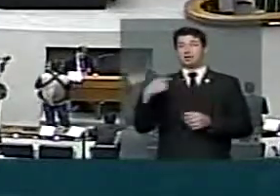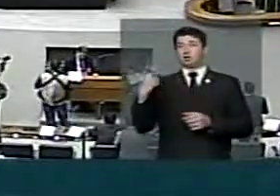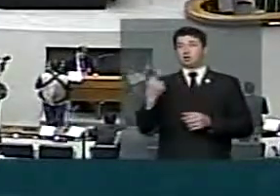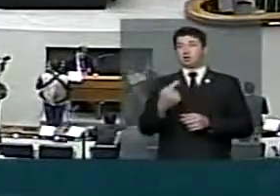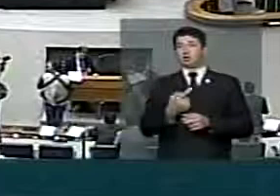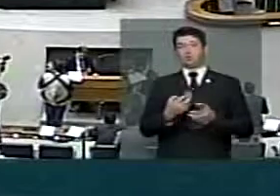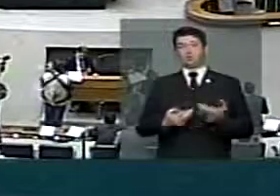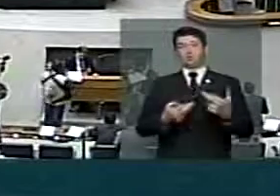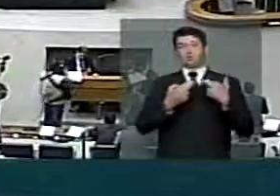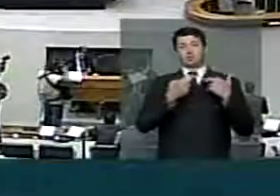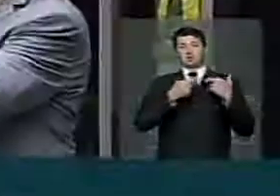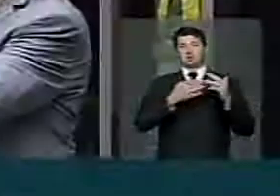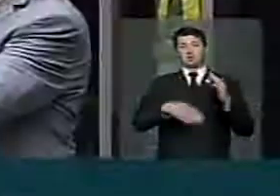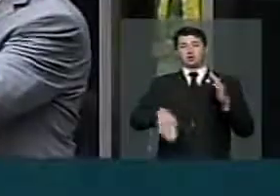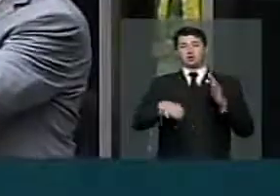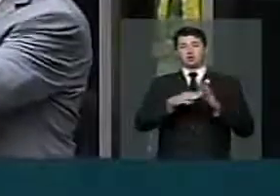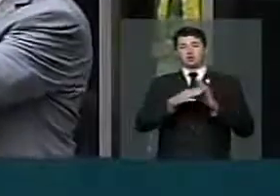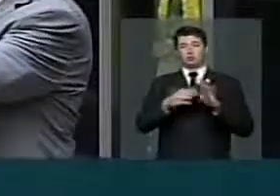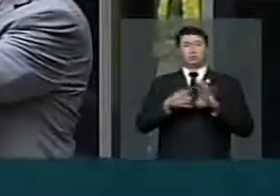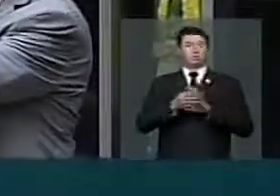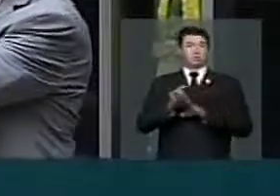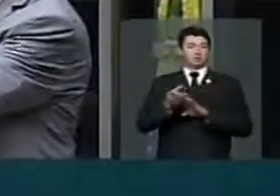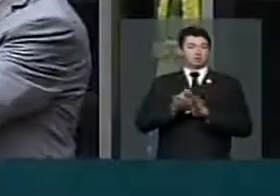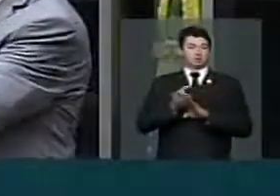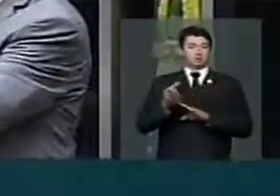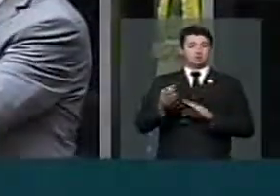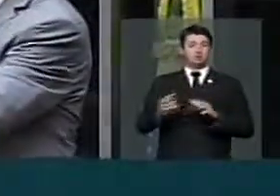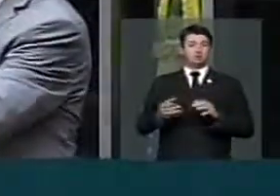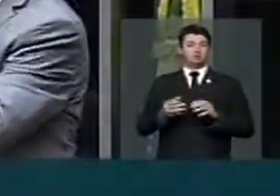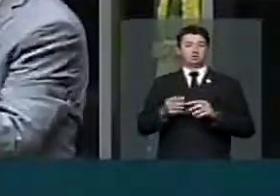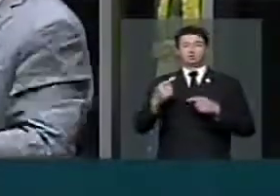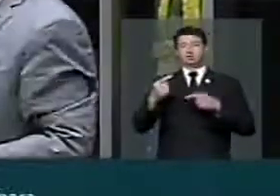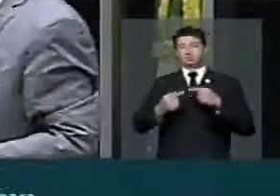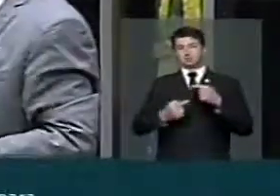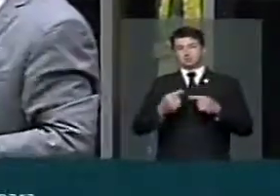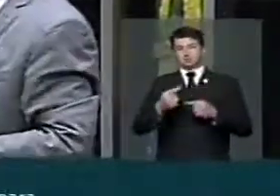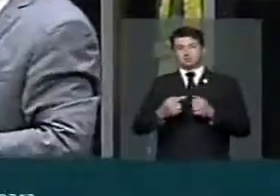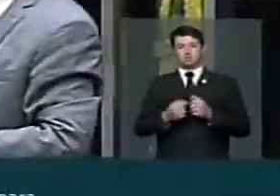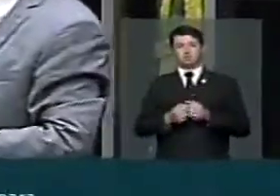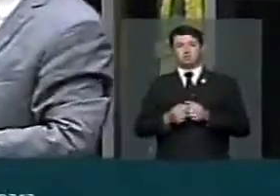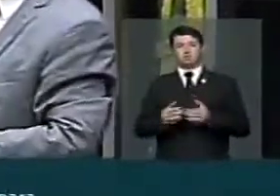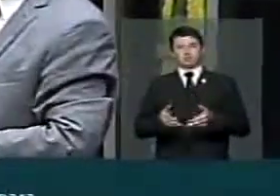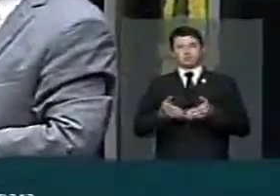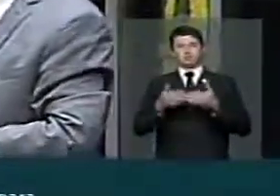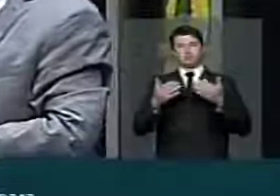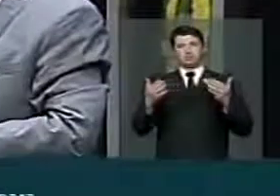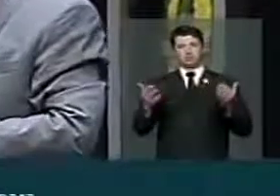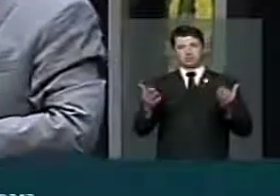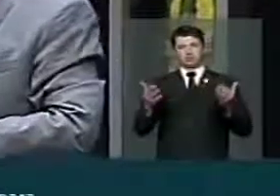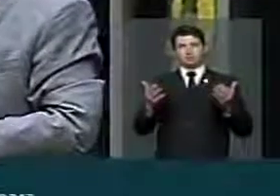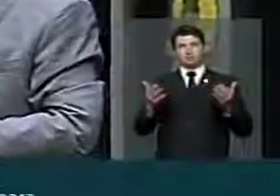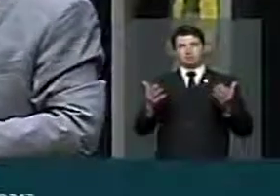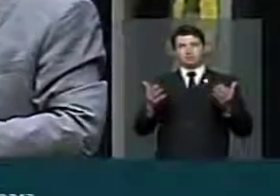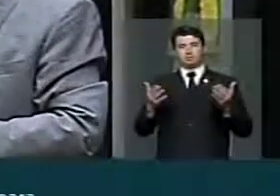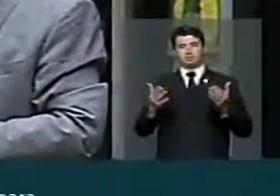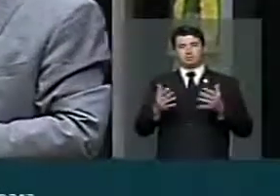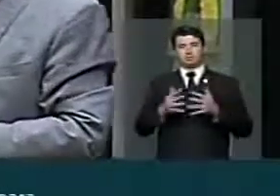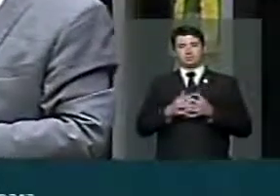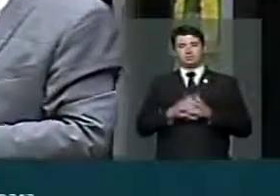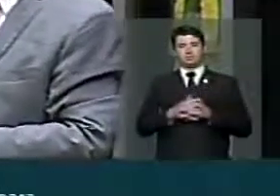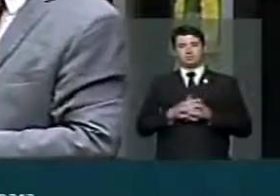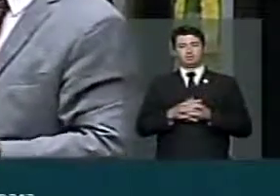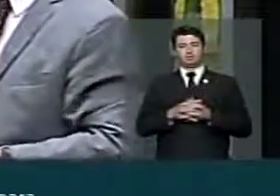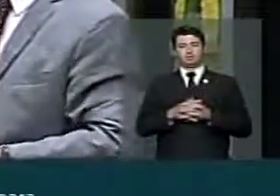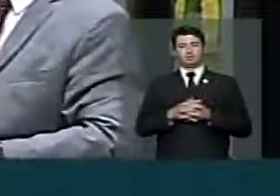as prerrogativas, encaminhamento, orientação, discussão. Sim, então, eu gostaria que Vossa Excelência